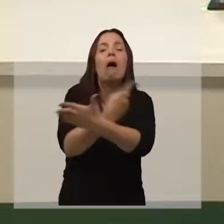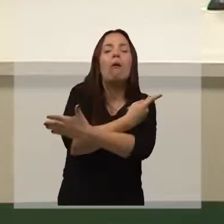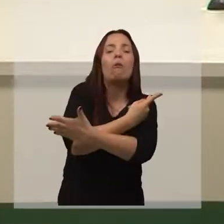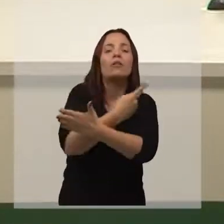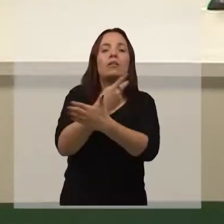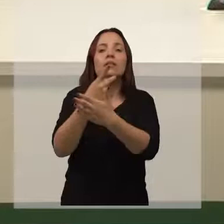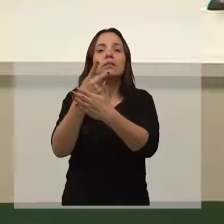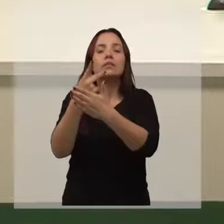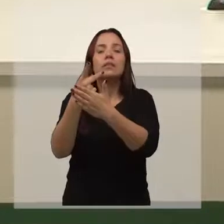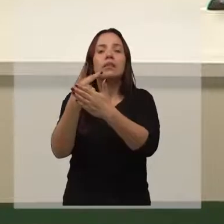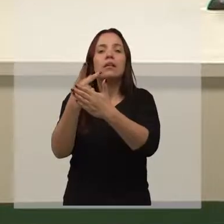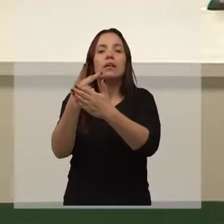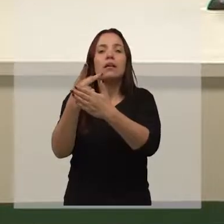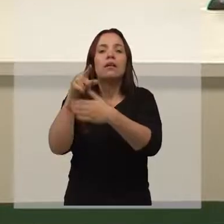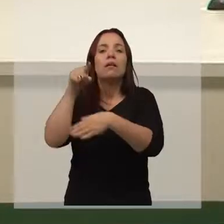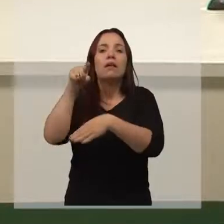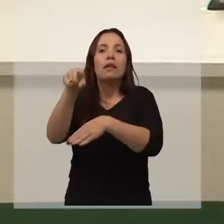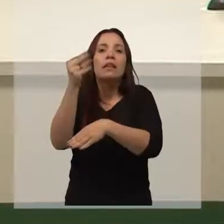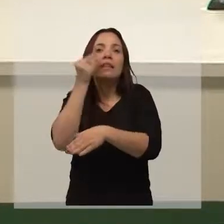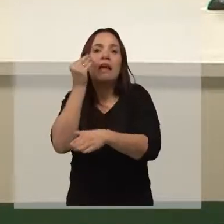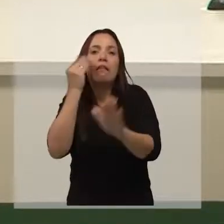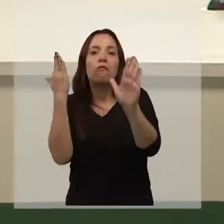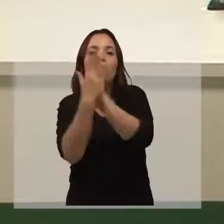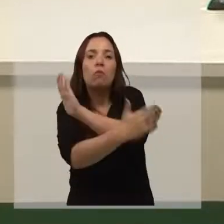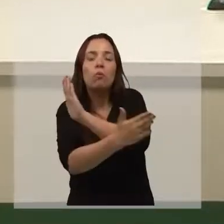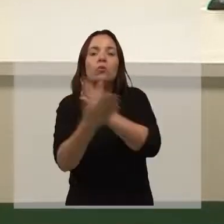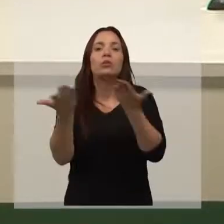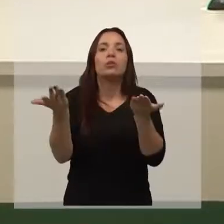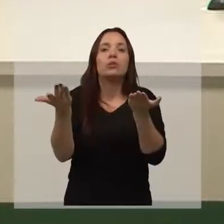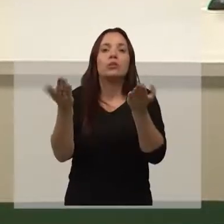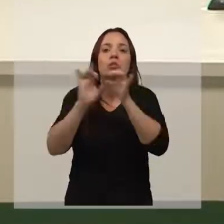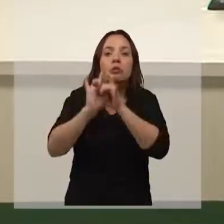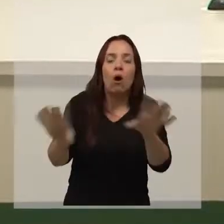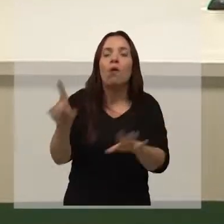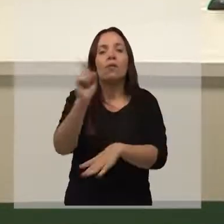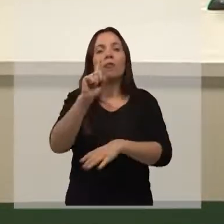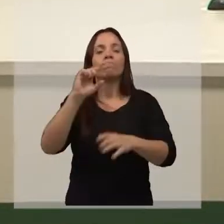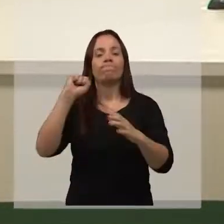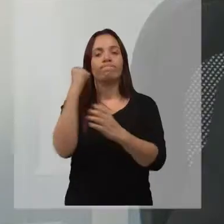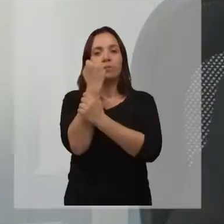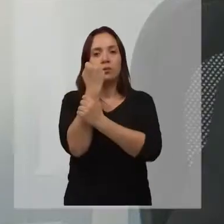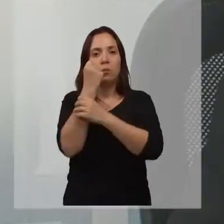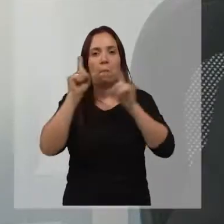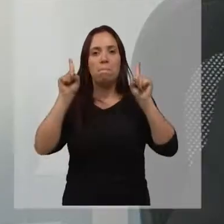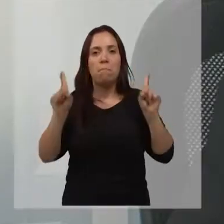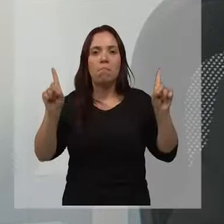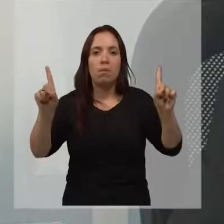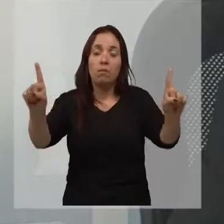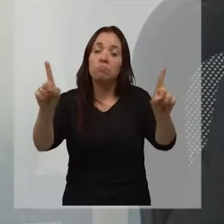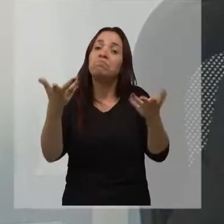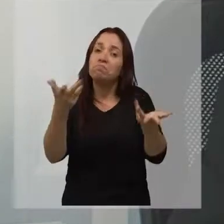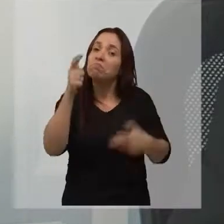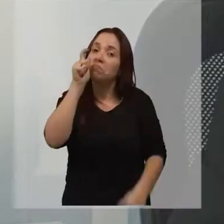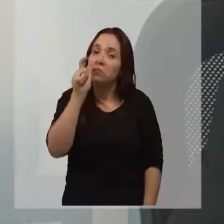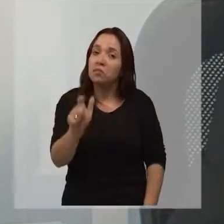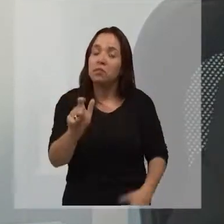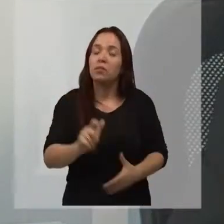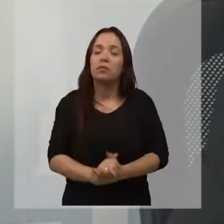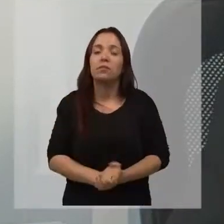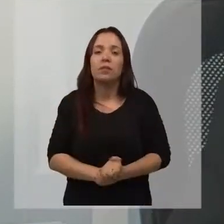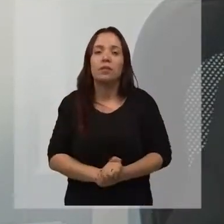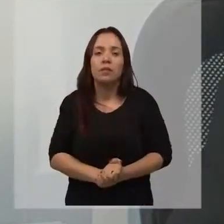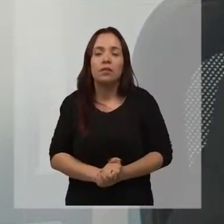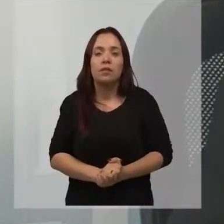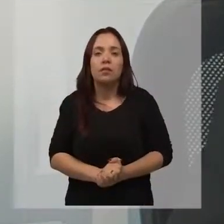alguma tentativa de liberdade na chegada deles nesses presídios. E é interessante, quando as